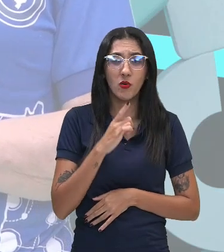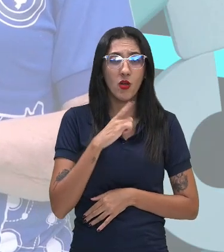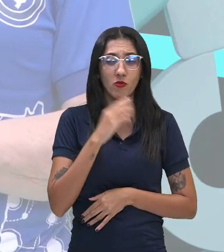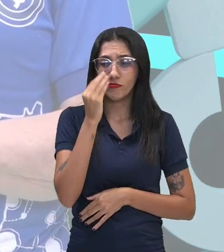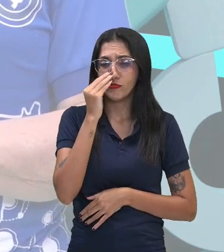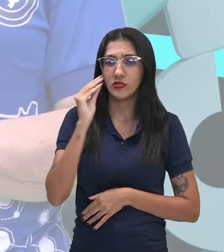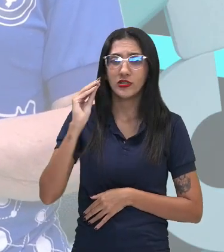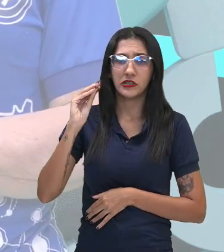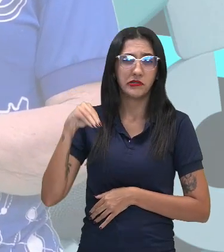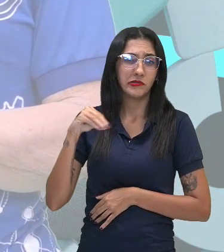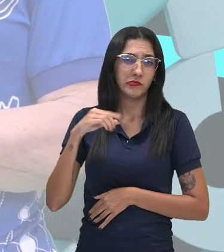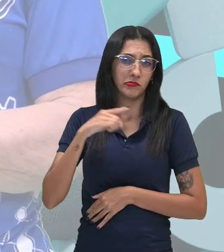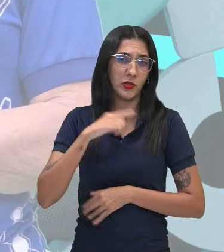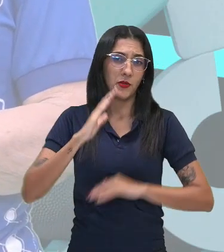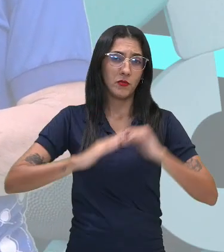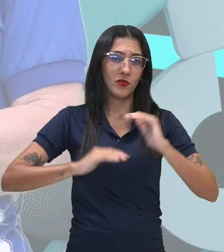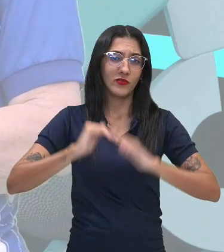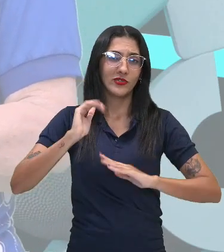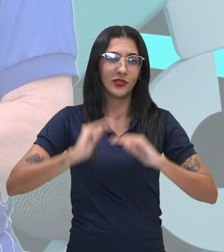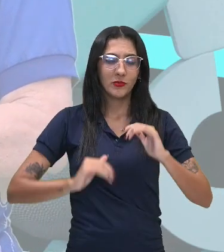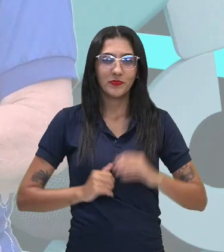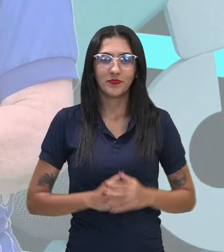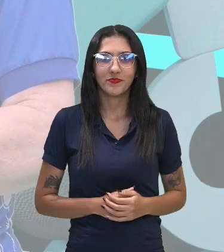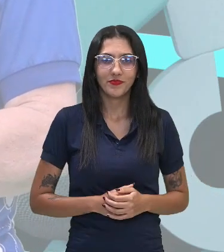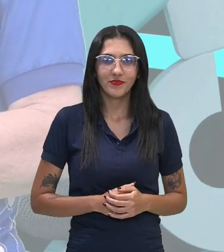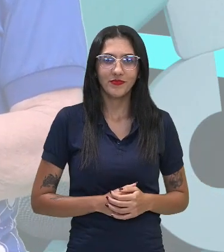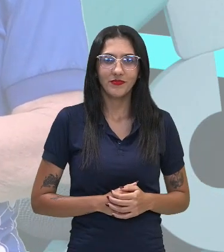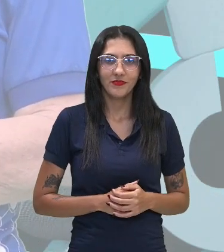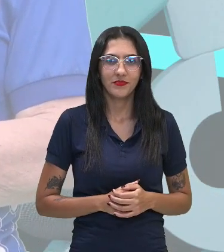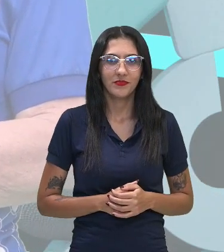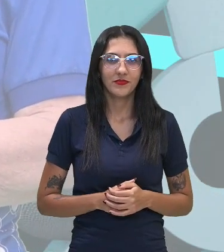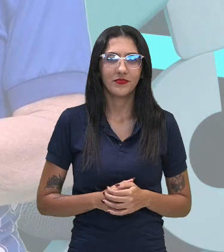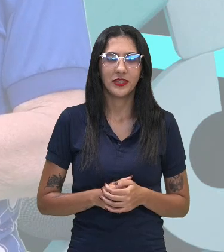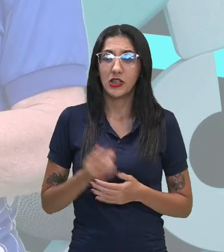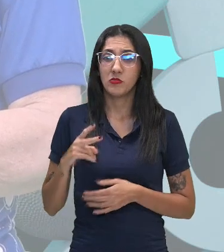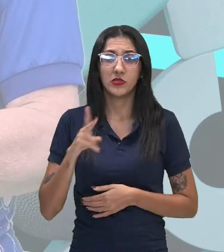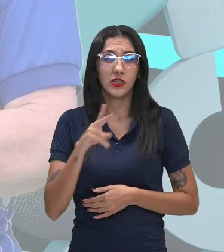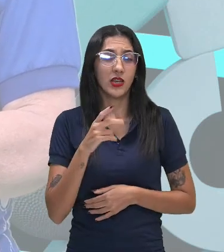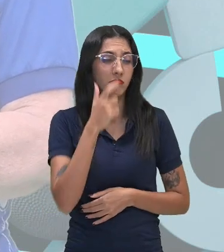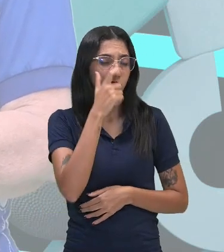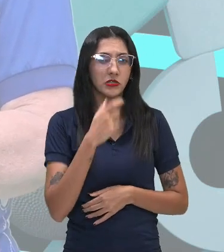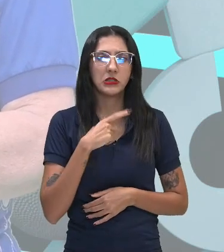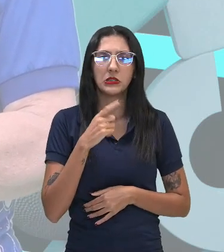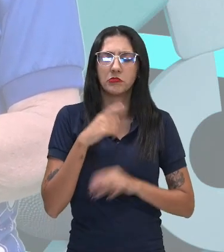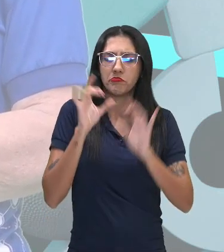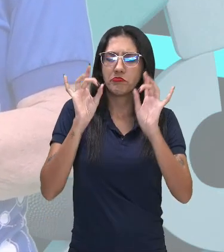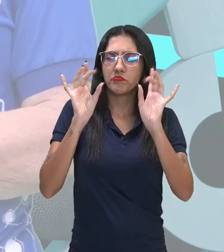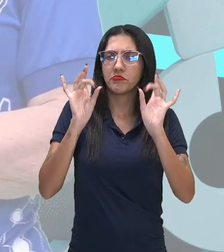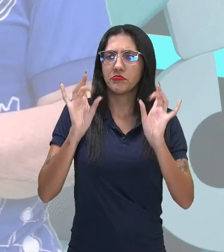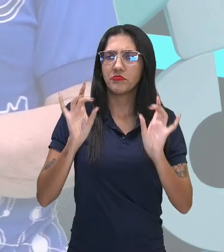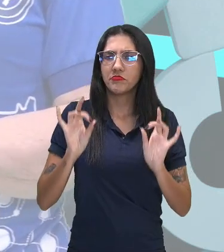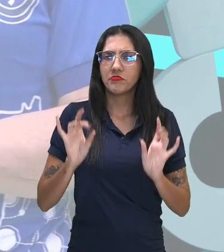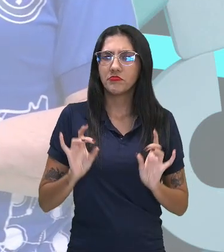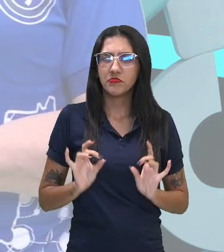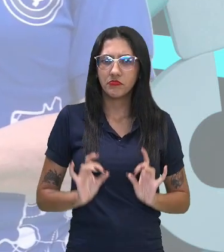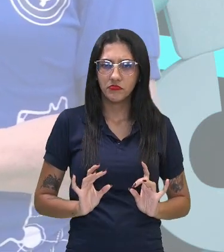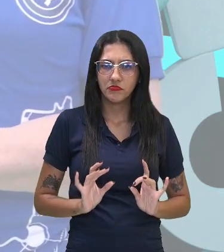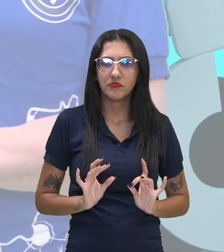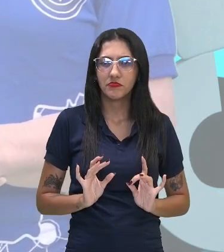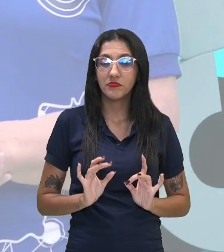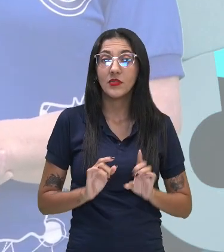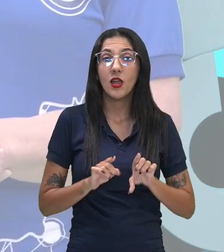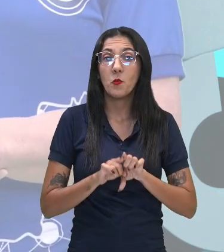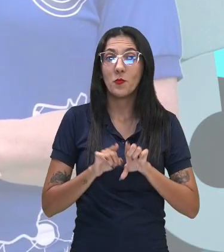toda vaidosa. Sempre muito perfume, batom e música clássica, mas sem abrir